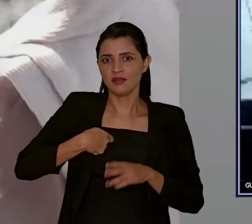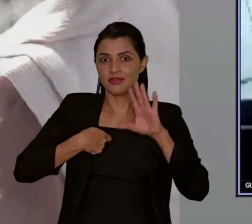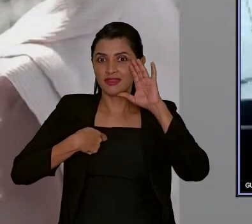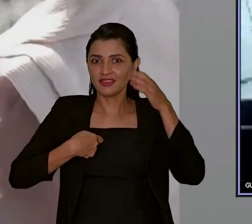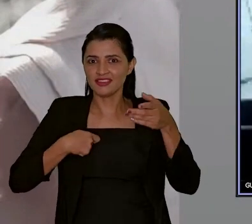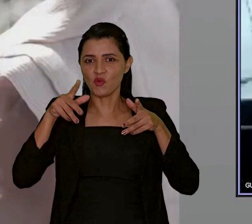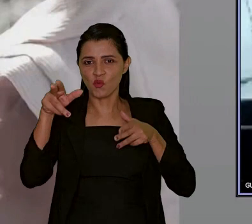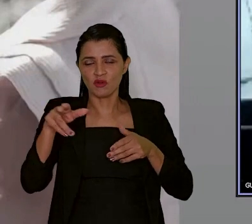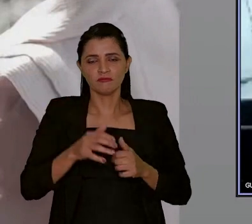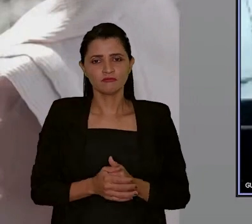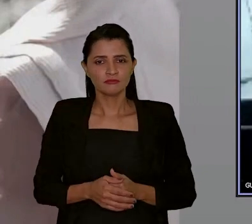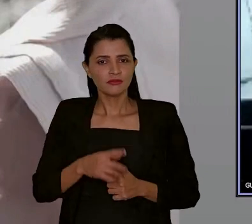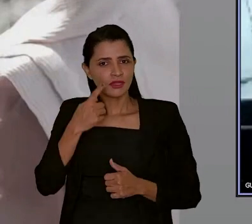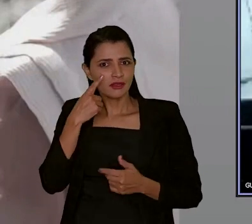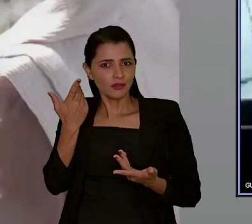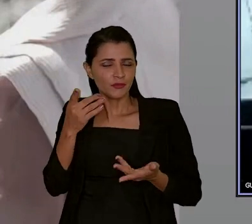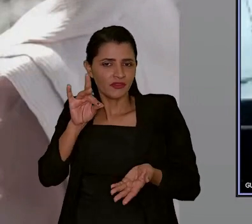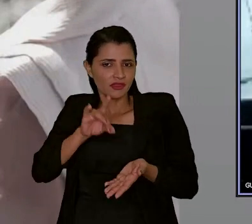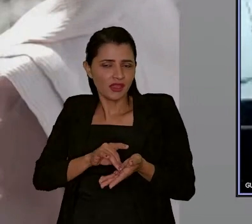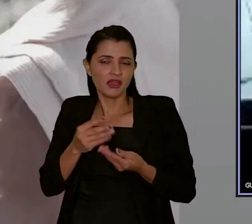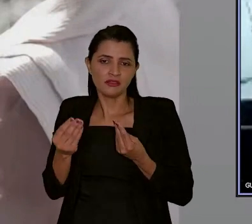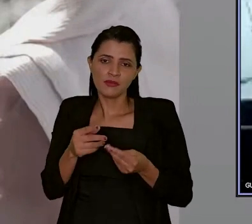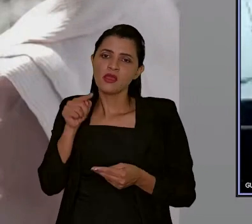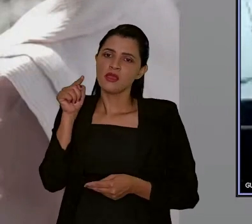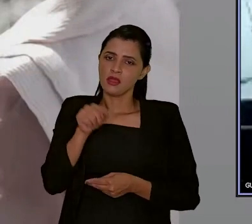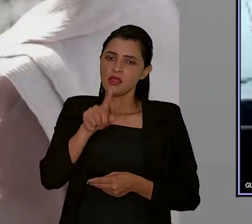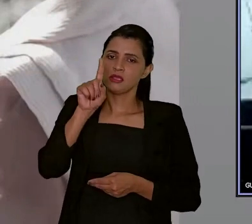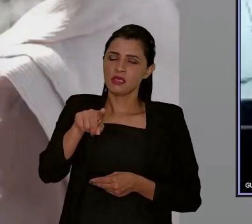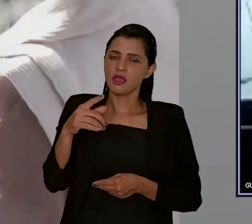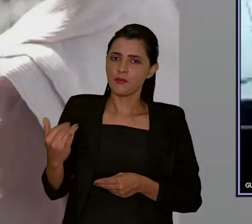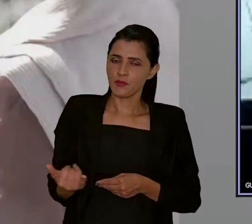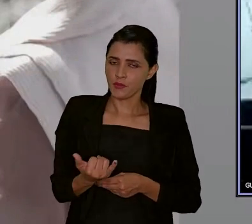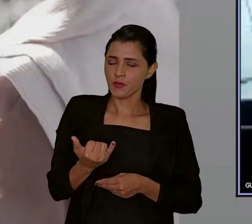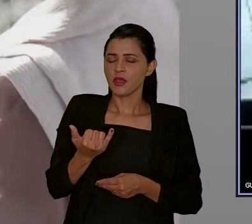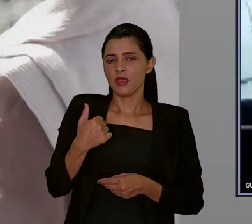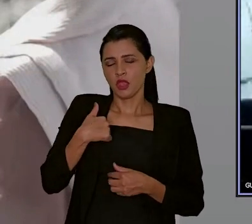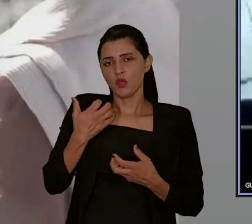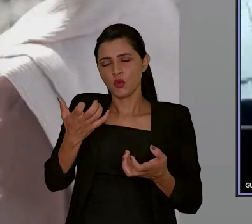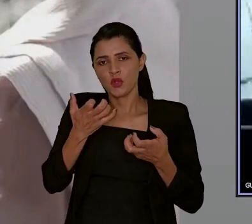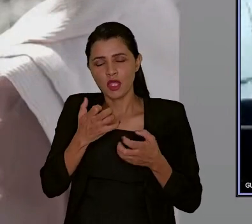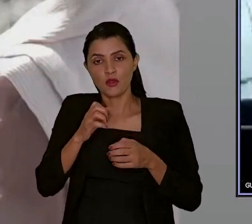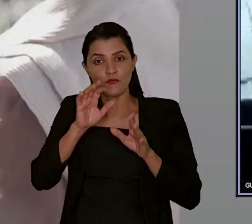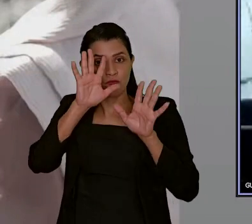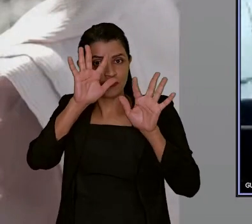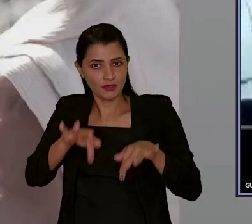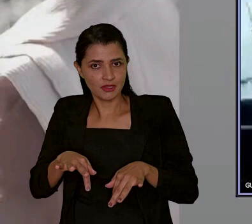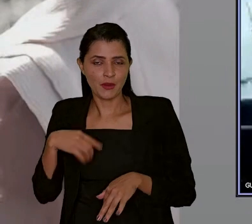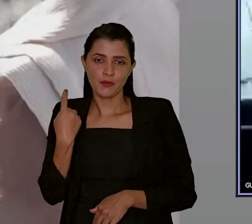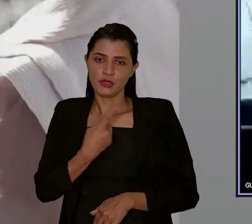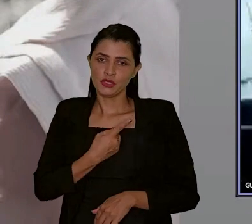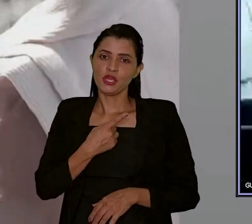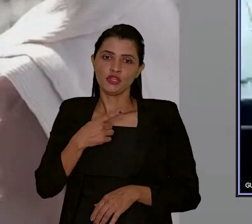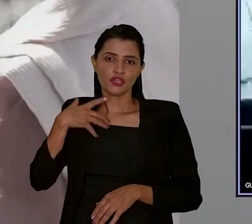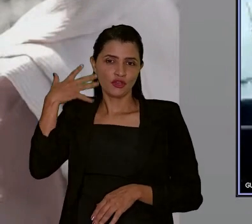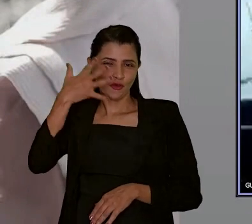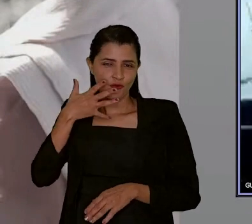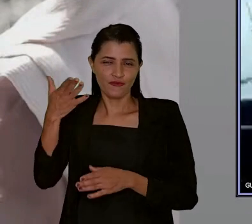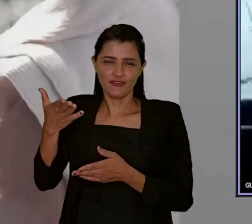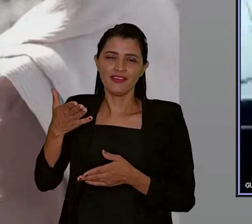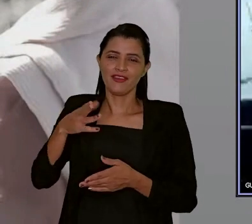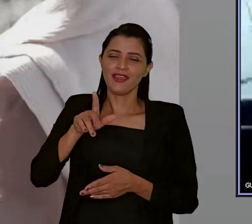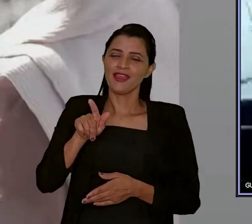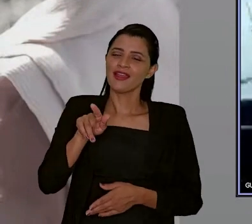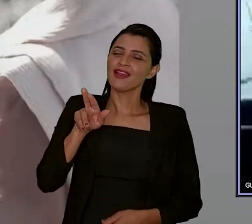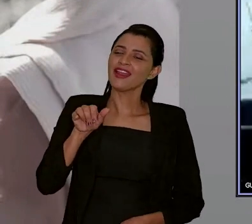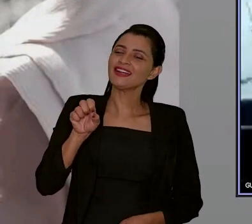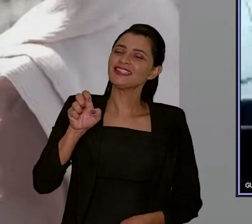realidade, assim, e esse é um ponto que eu queria até concluir para podermos ouvir agora a Graziella, mostrando